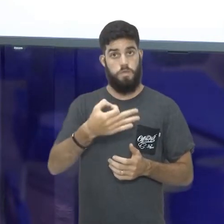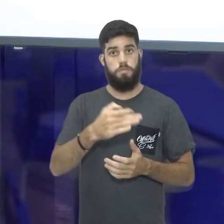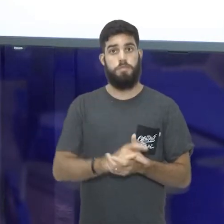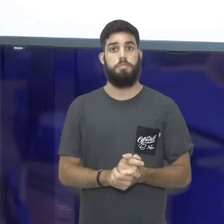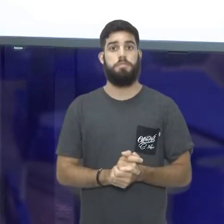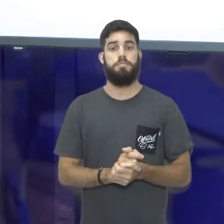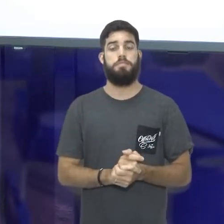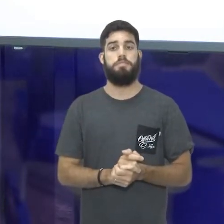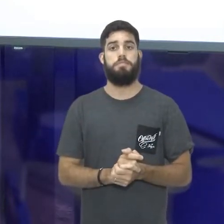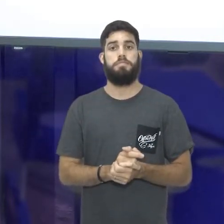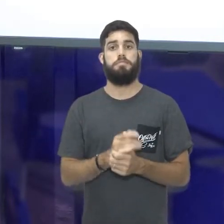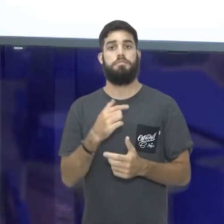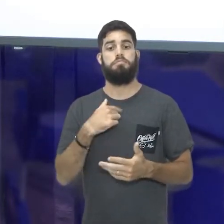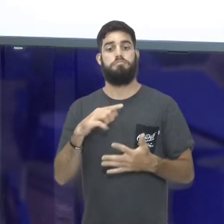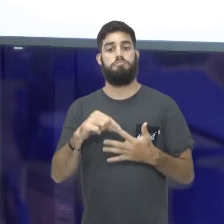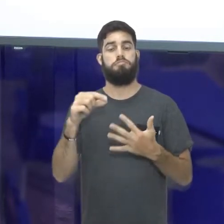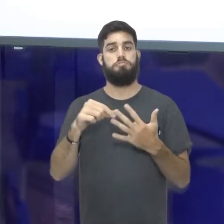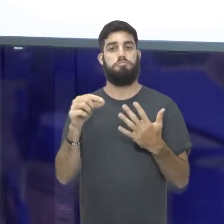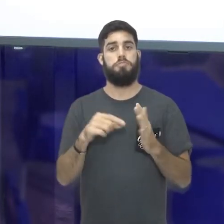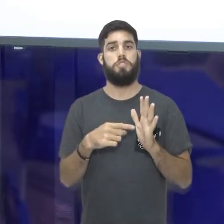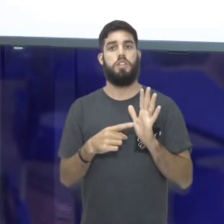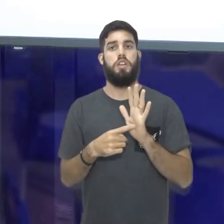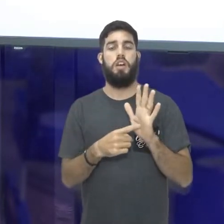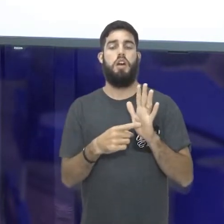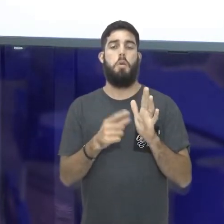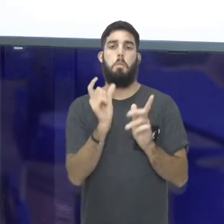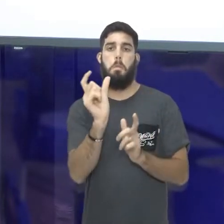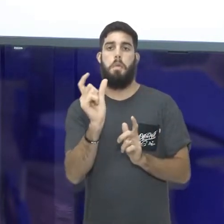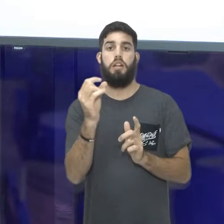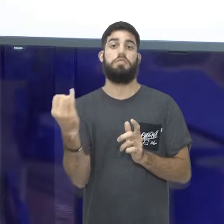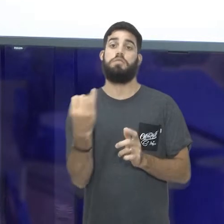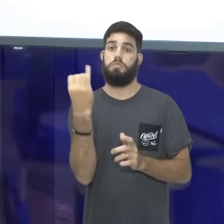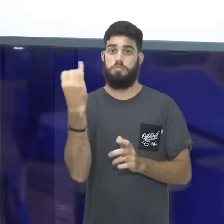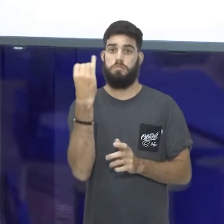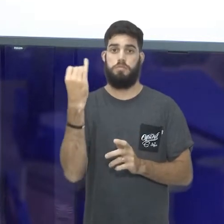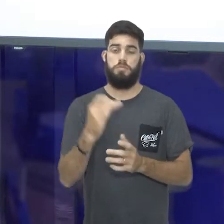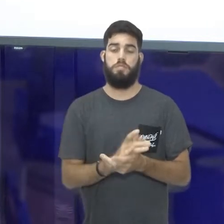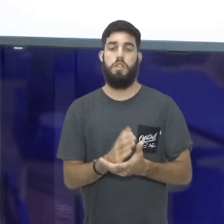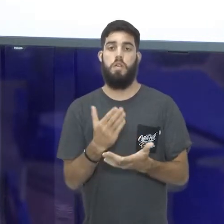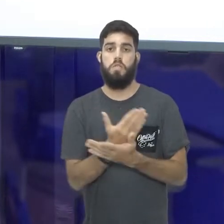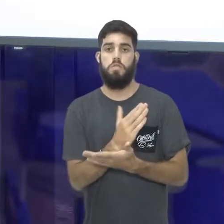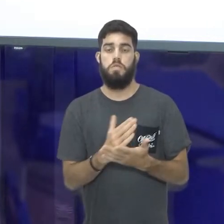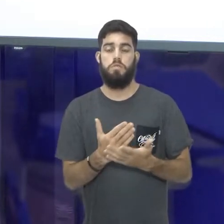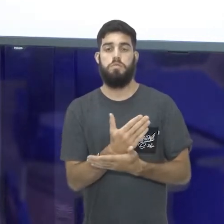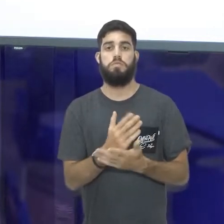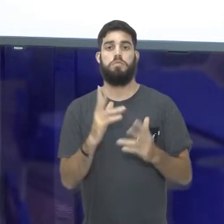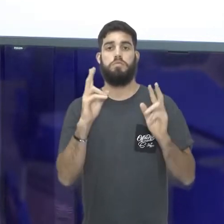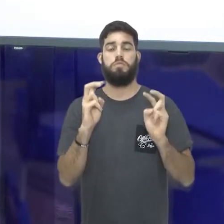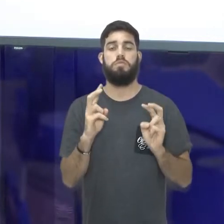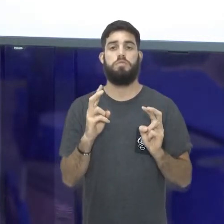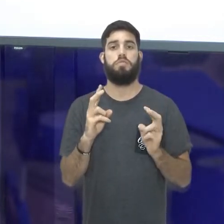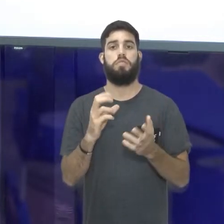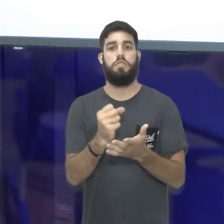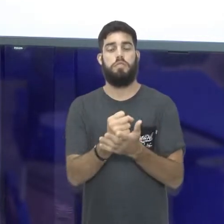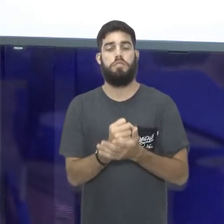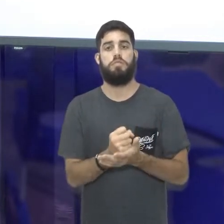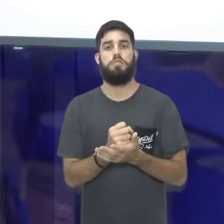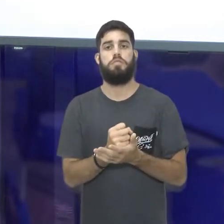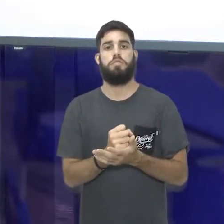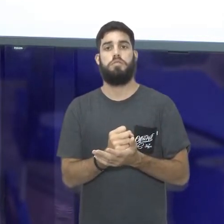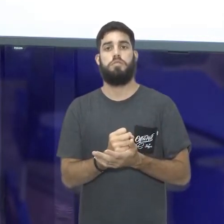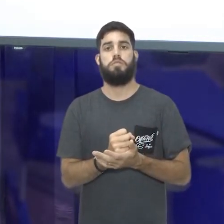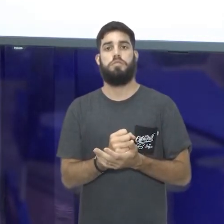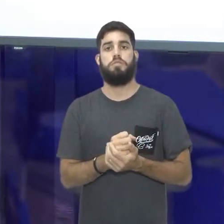Aqui eu destaquei algumas informações, algumas palavras que são importantes, alguns termos que vai nos ajudar a